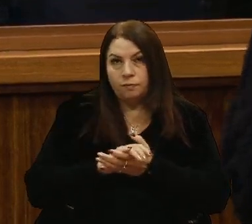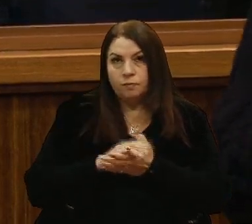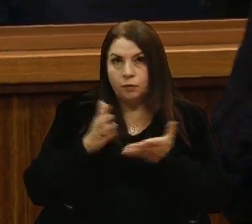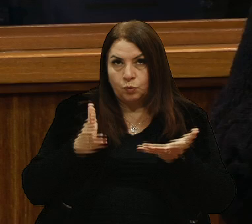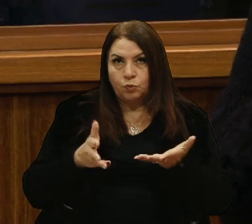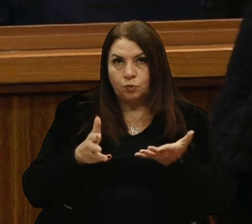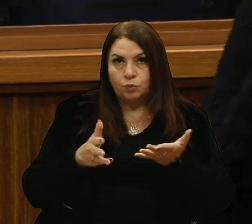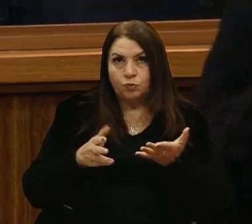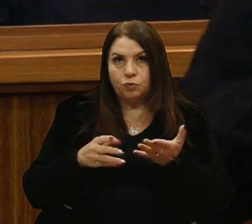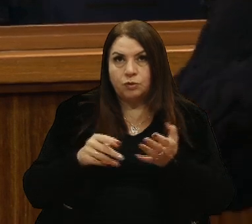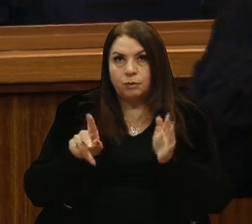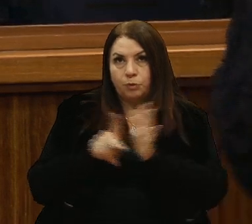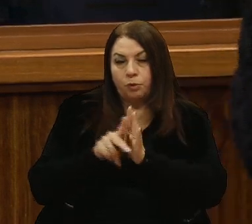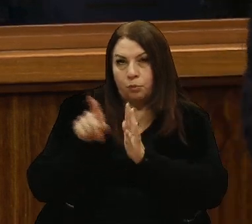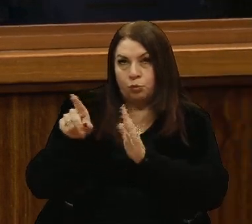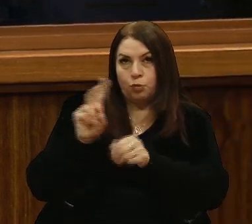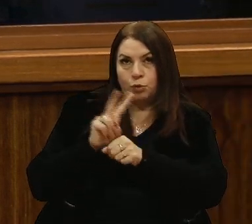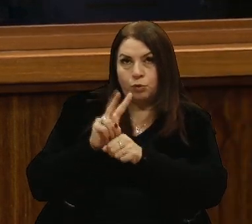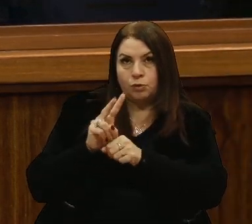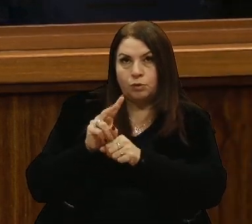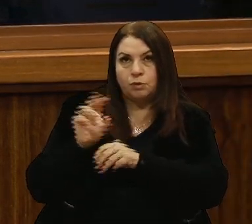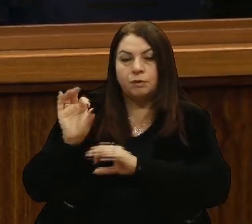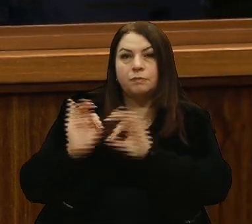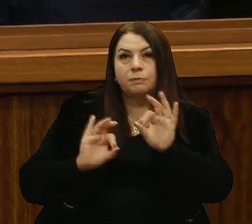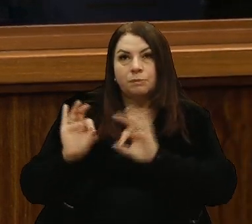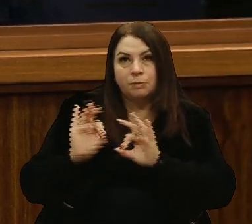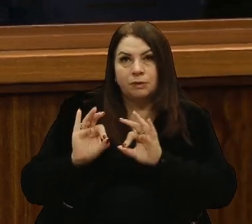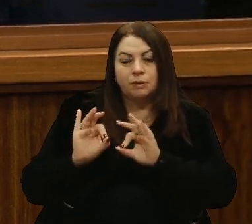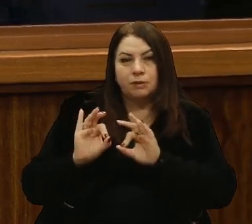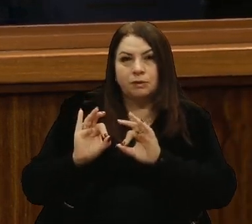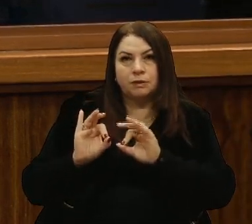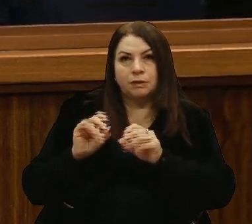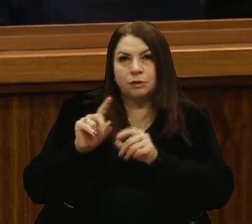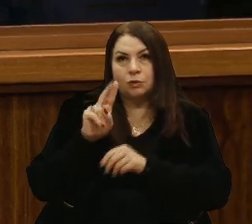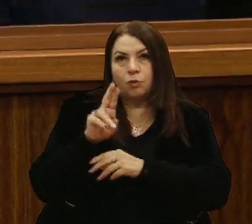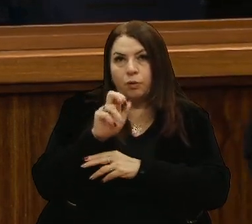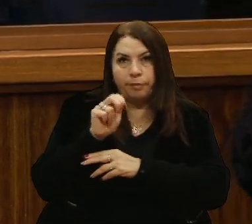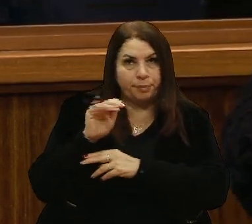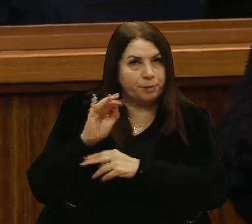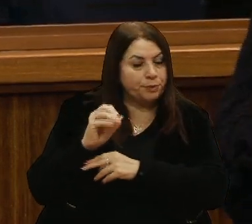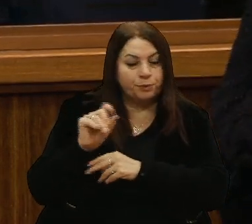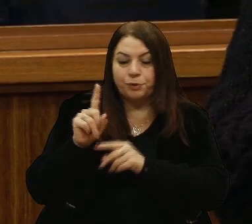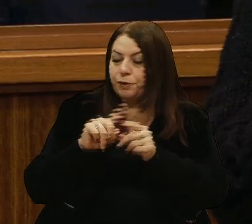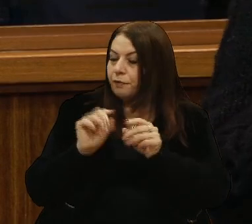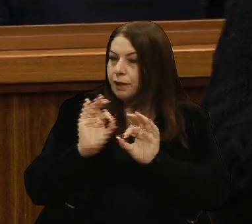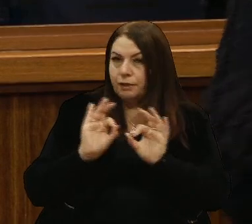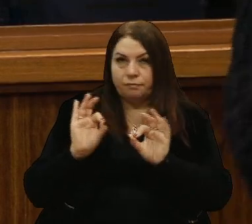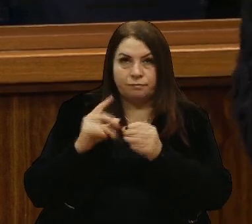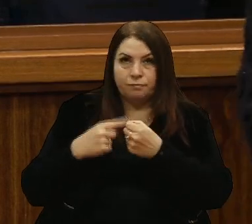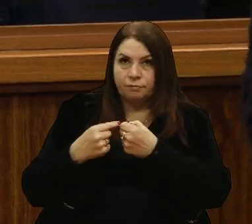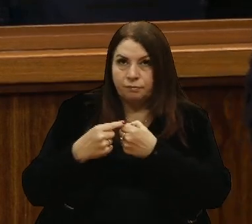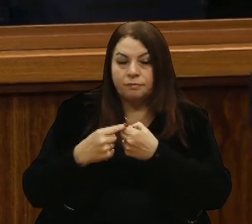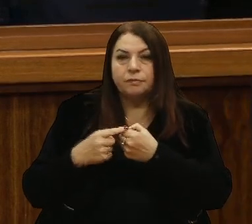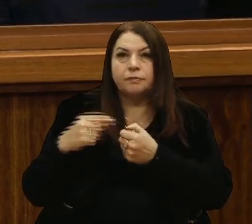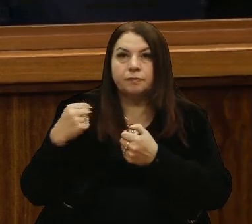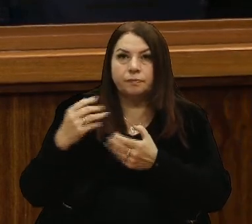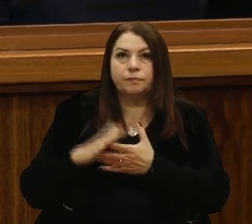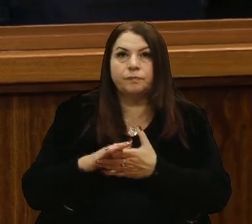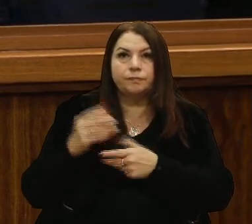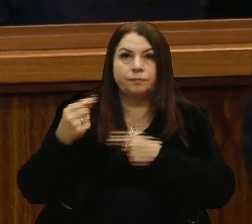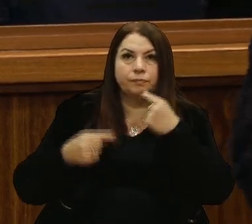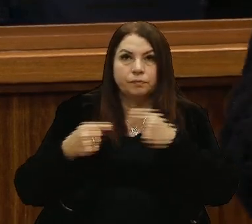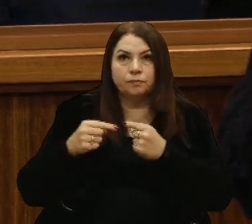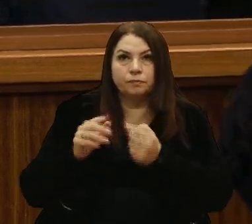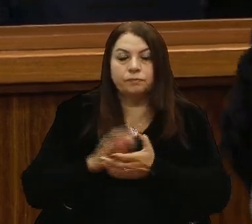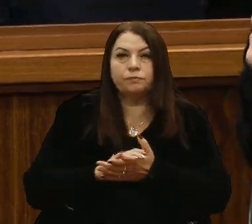hoje estão com a Visat, tem a ver com planejamento urbano, que é coisa que não é feito na cidade. Então, nós precisamos debater